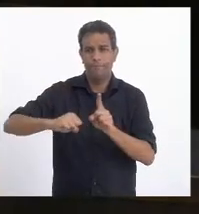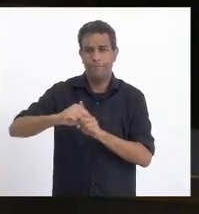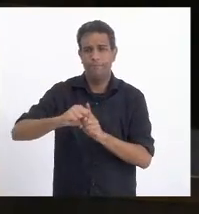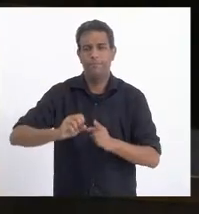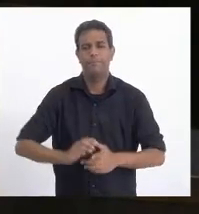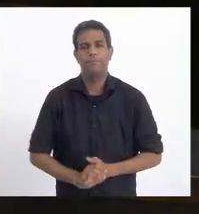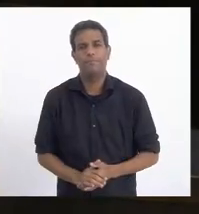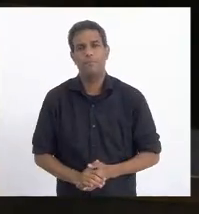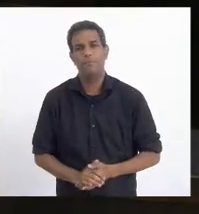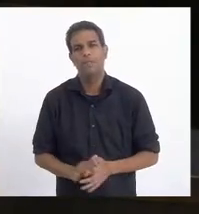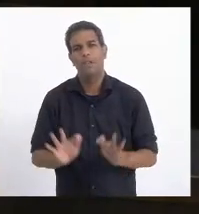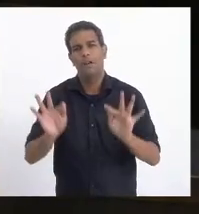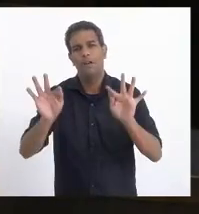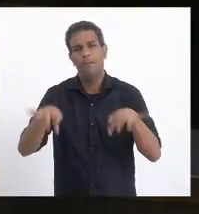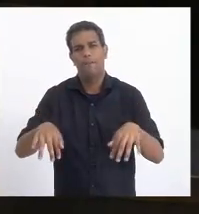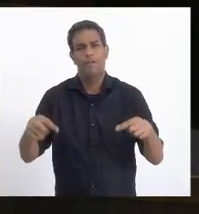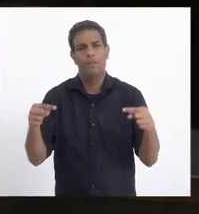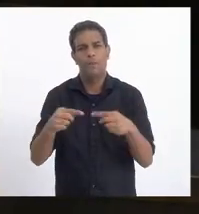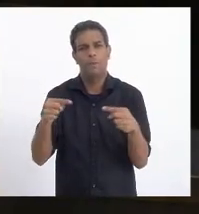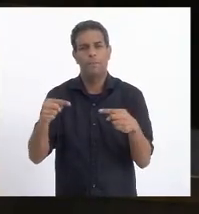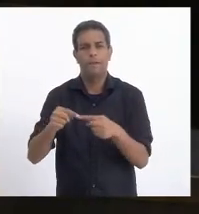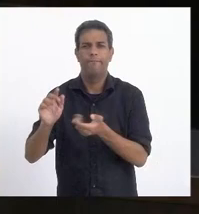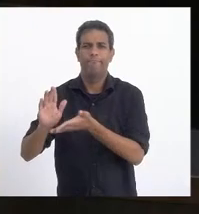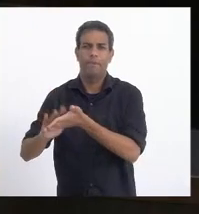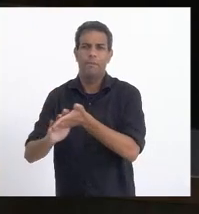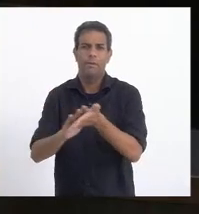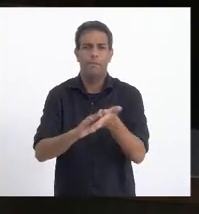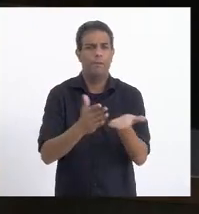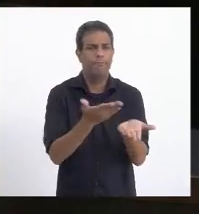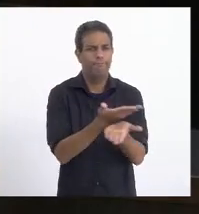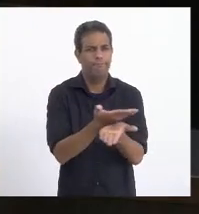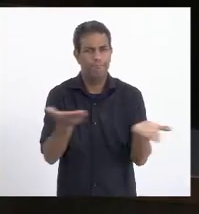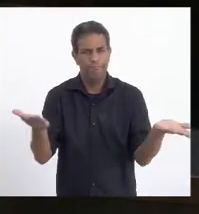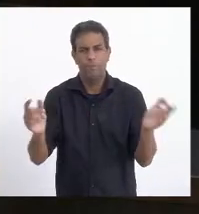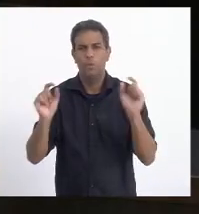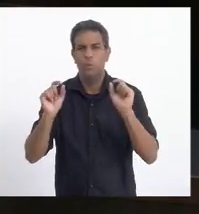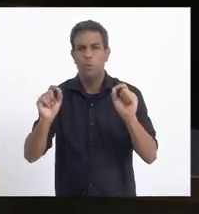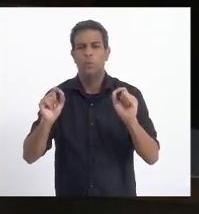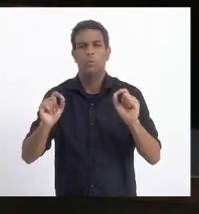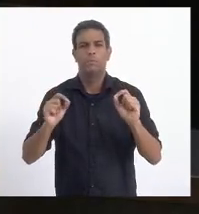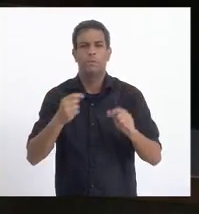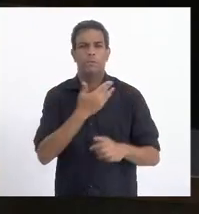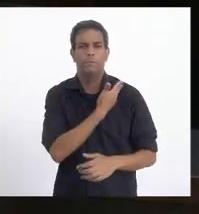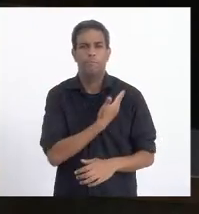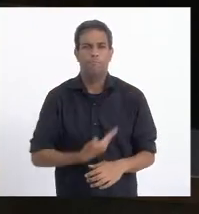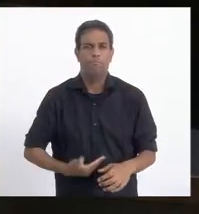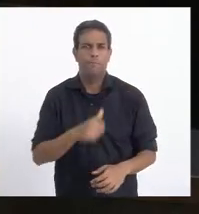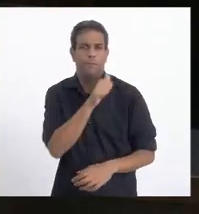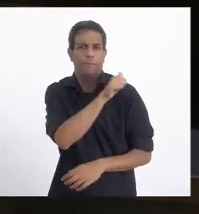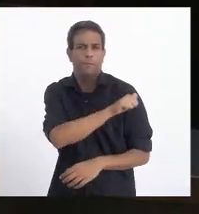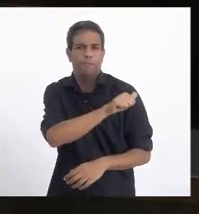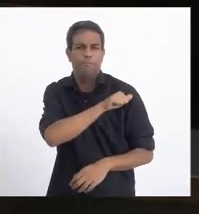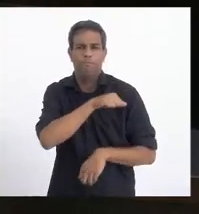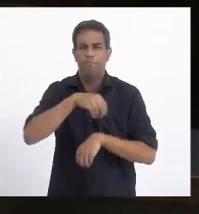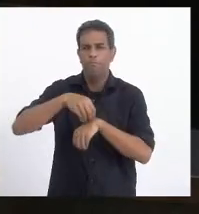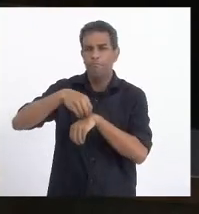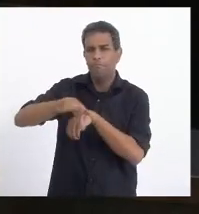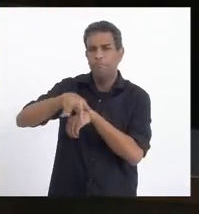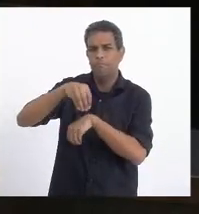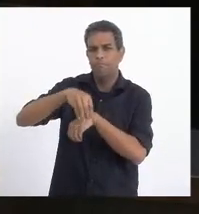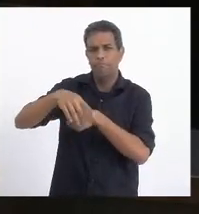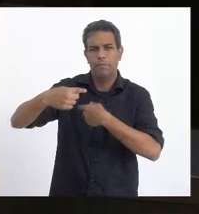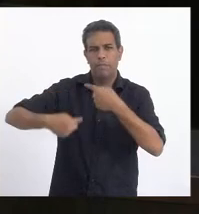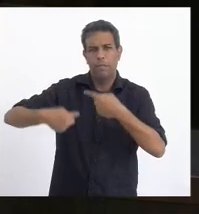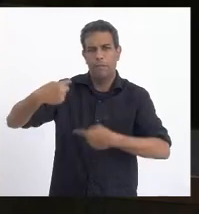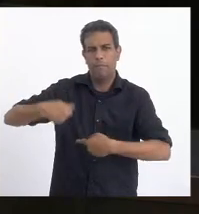e para finalizar mais uma vez parabenizar ao governo que mandou uma mensagem que a gente pudesse